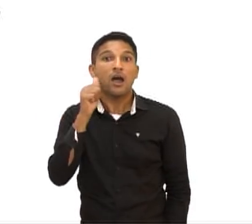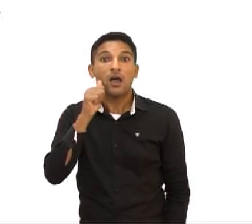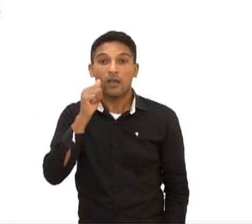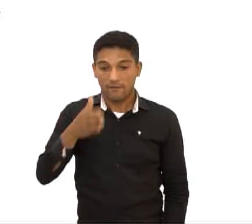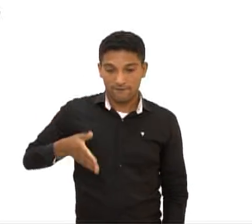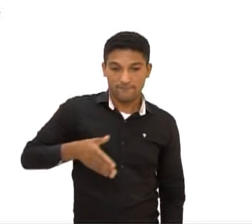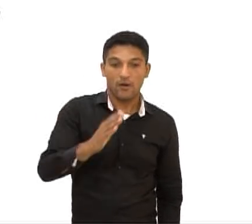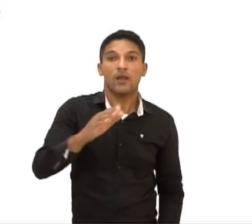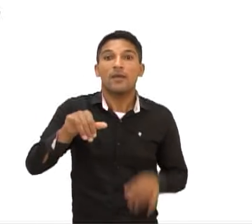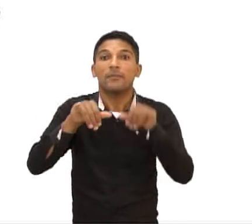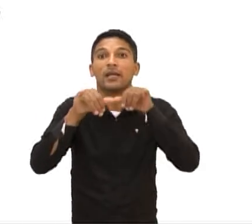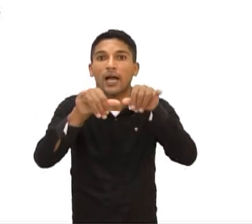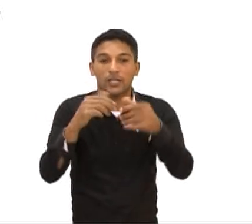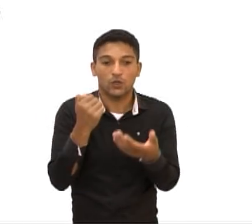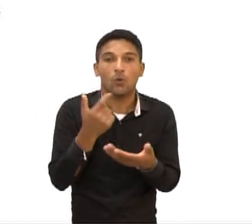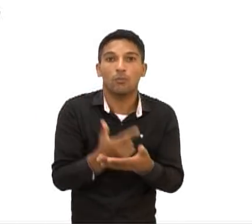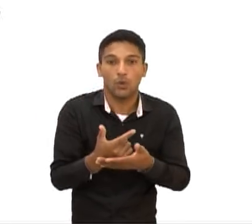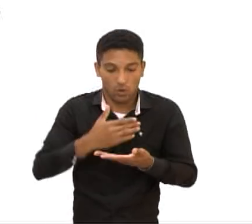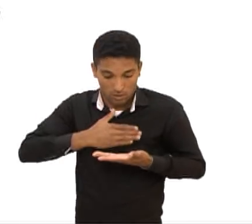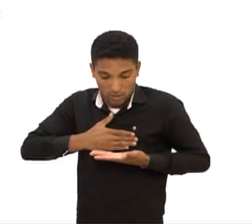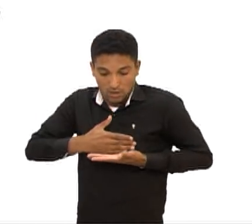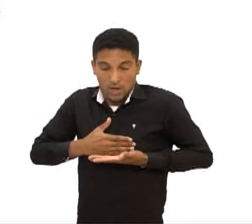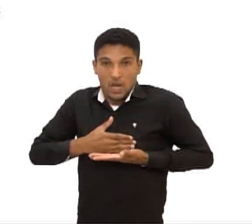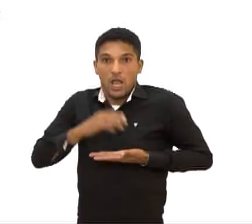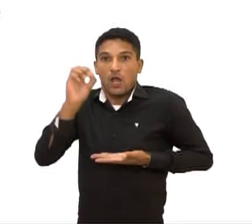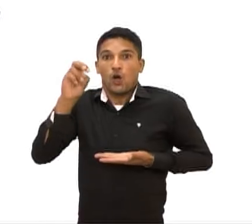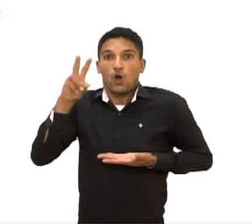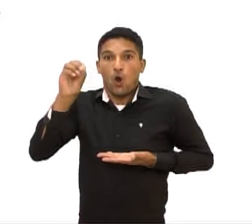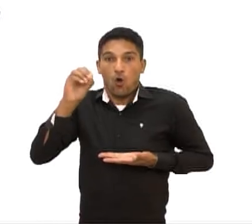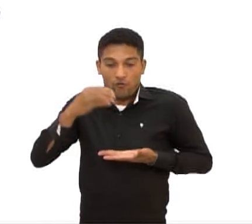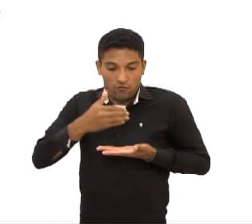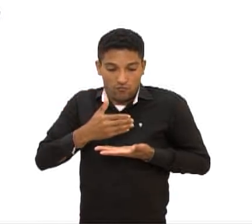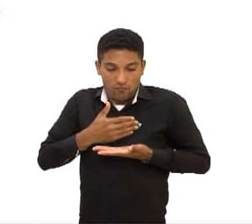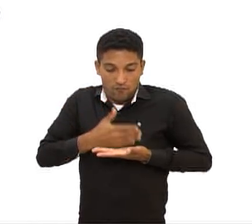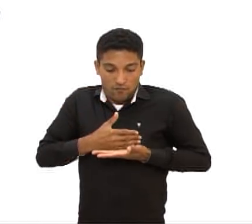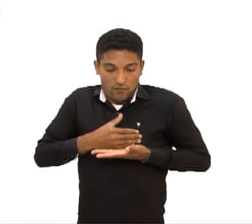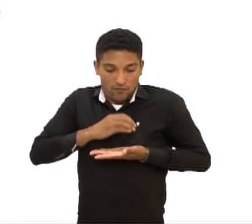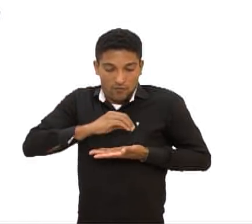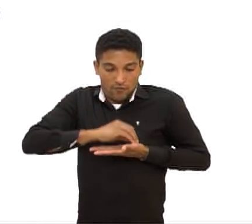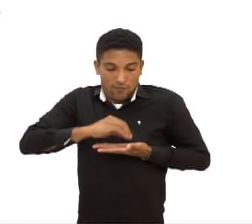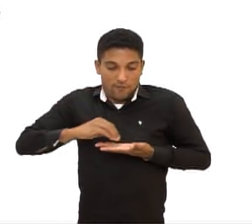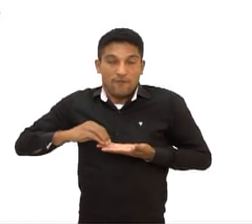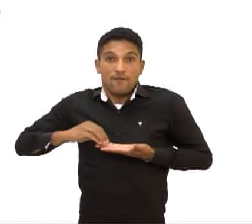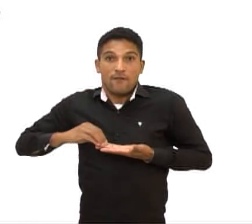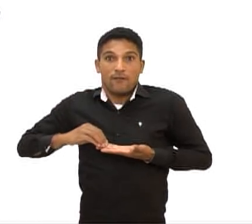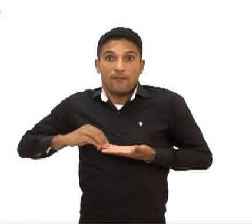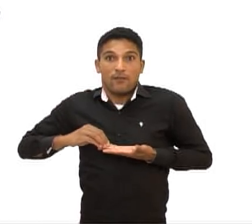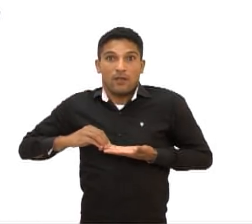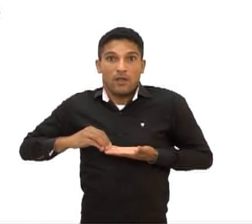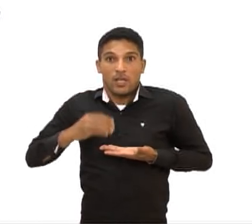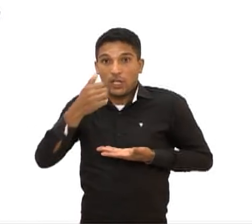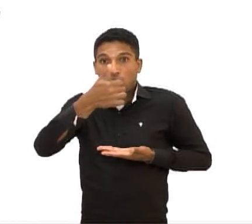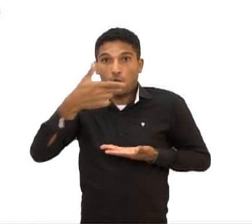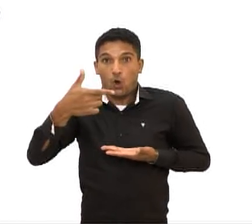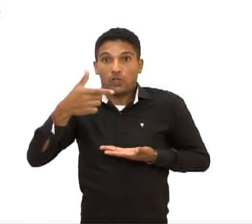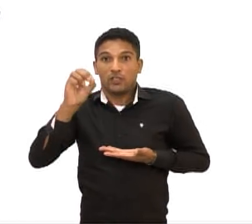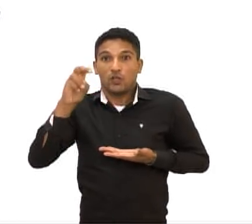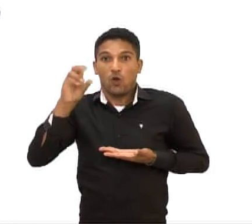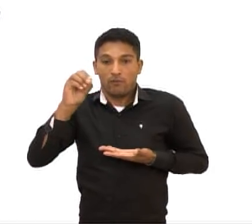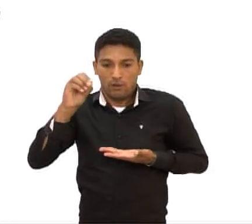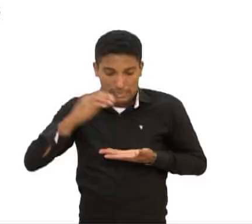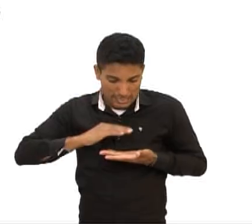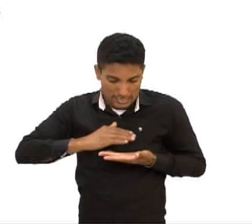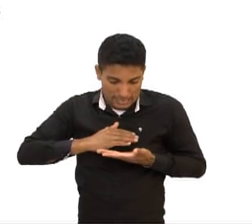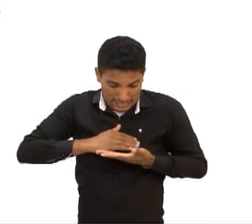uma caixa com 1 dúzia de ovos para fazer um doce. Ao abrir a caixa, verificou que 4